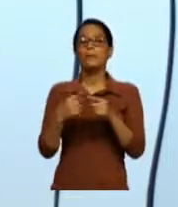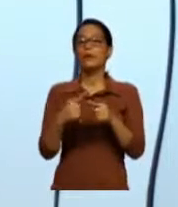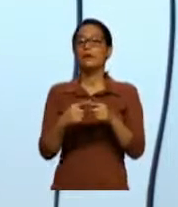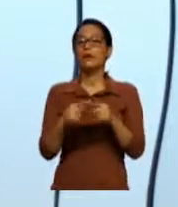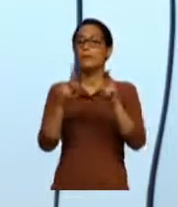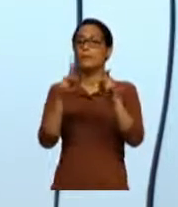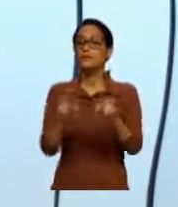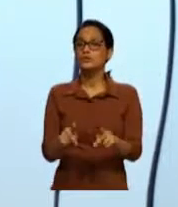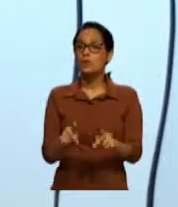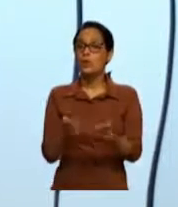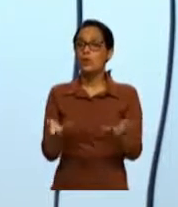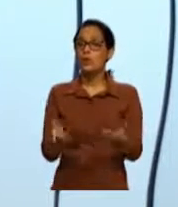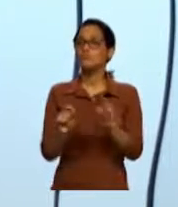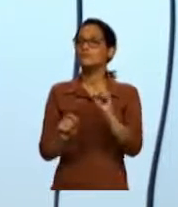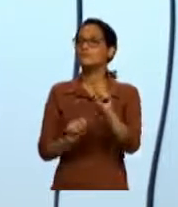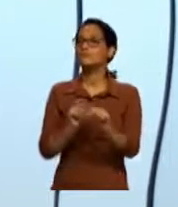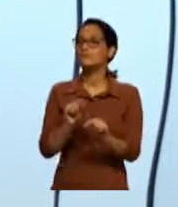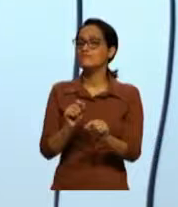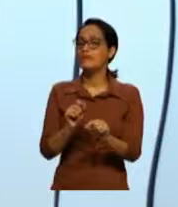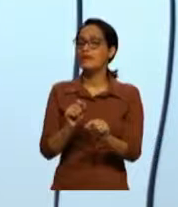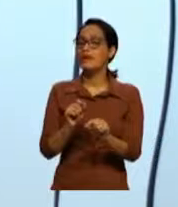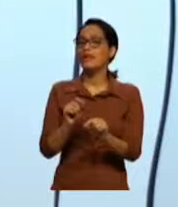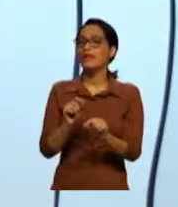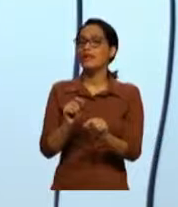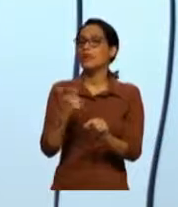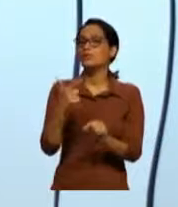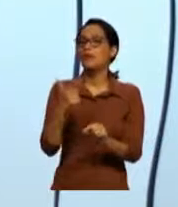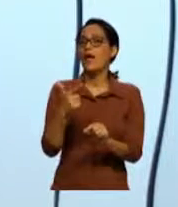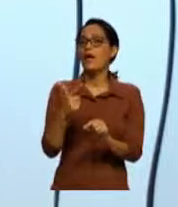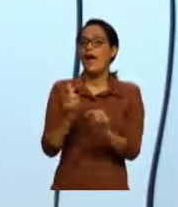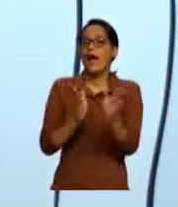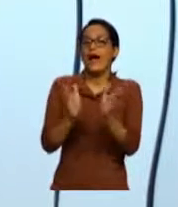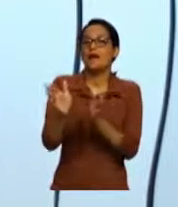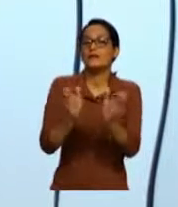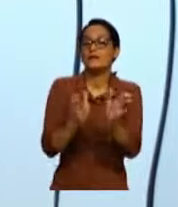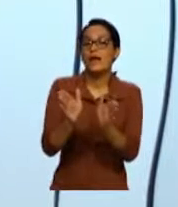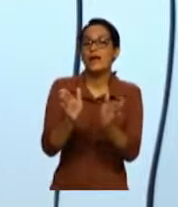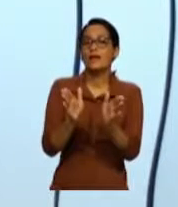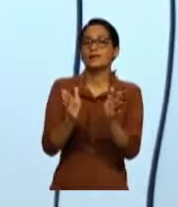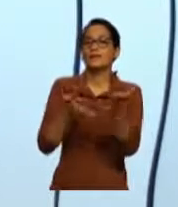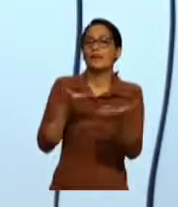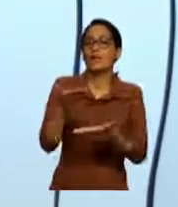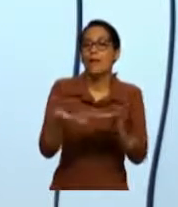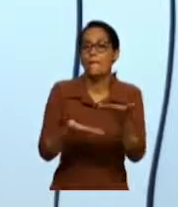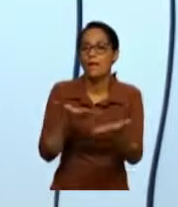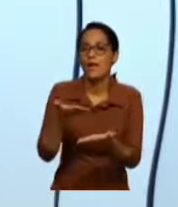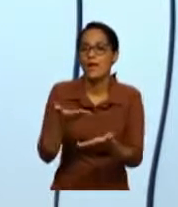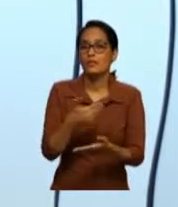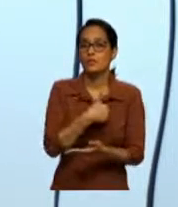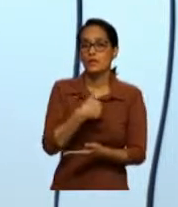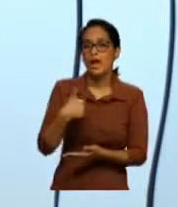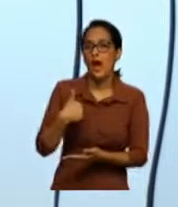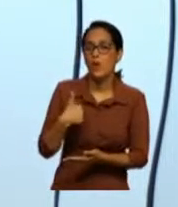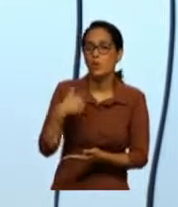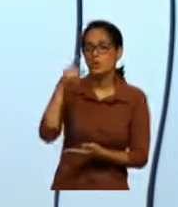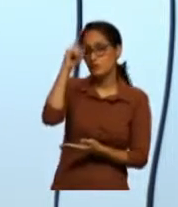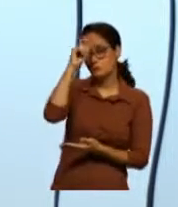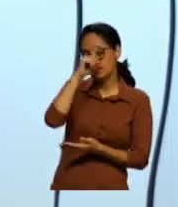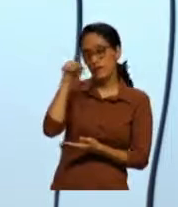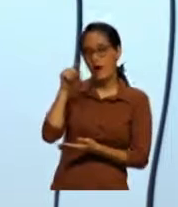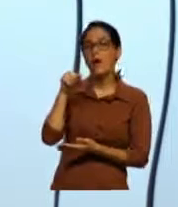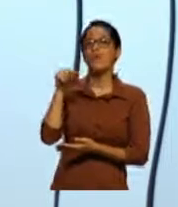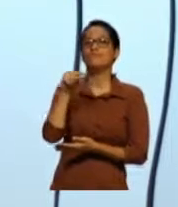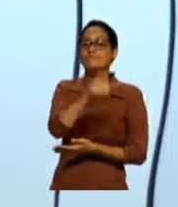com baixo acesso à saúde, com baixa qualidade de vida, digamos assim, elas vão ser